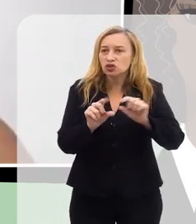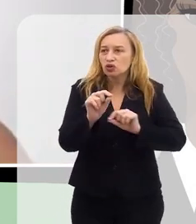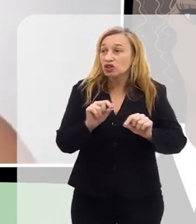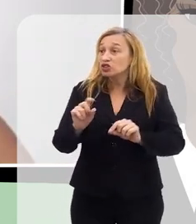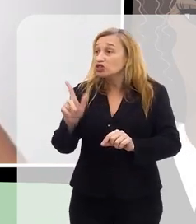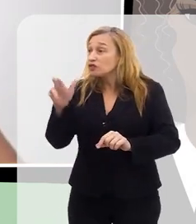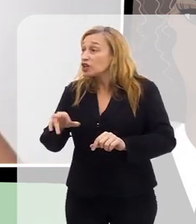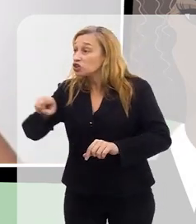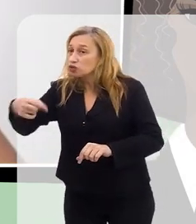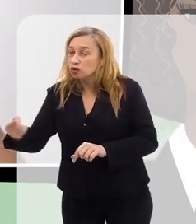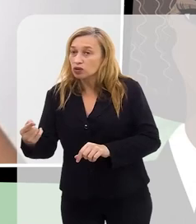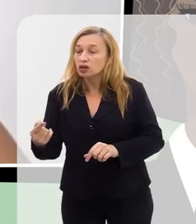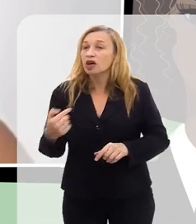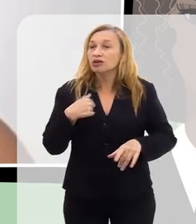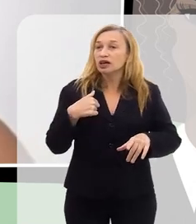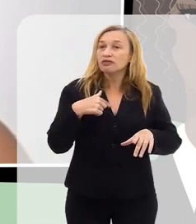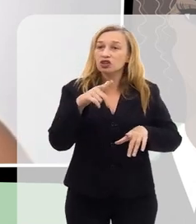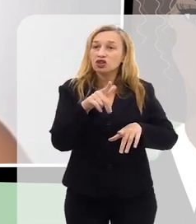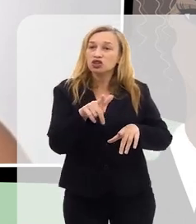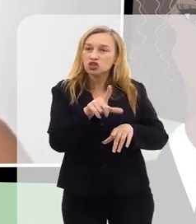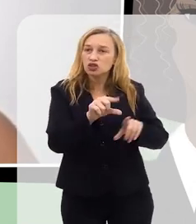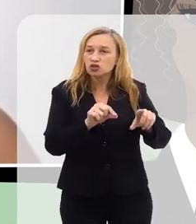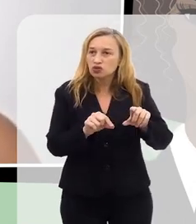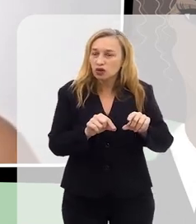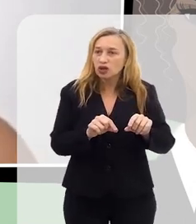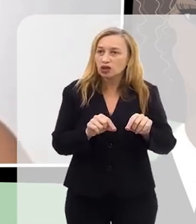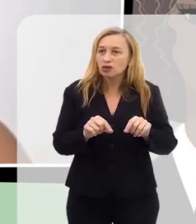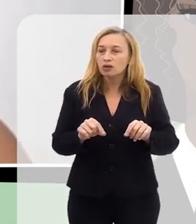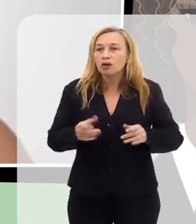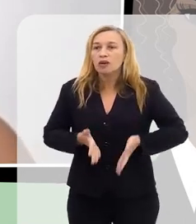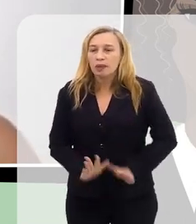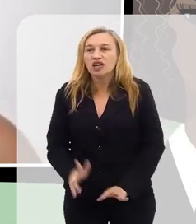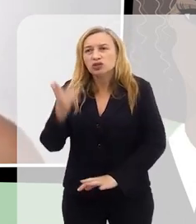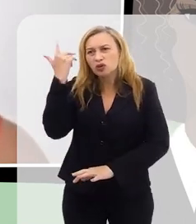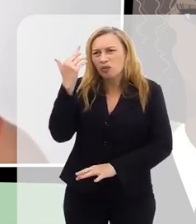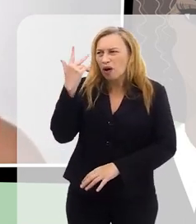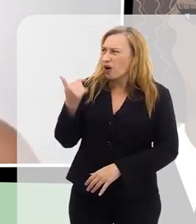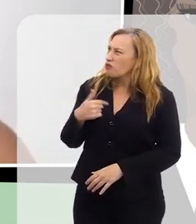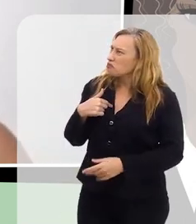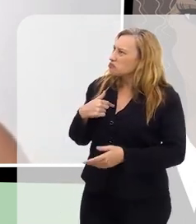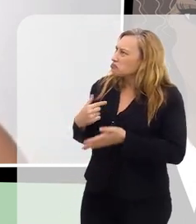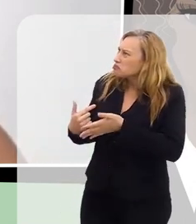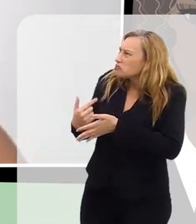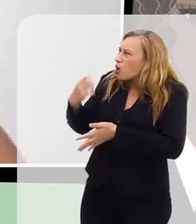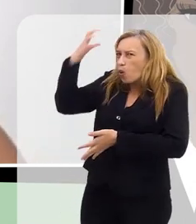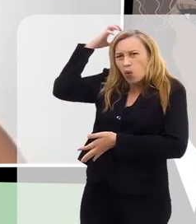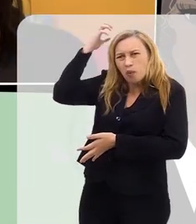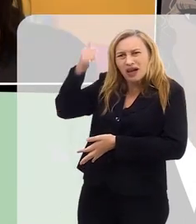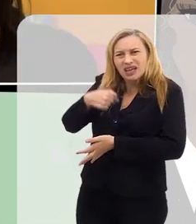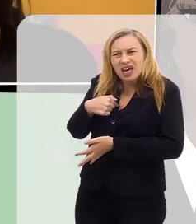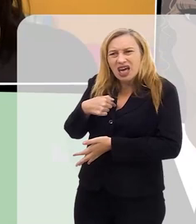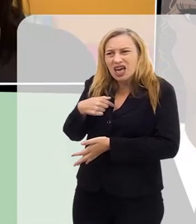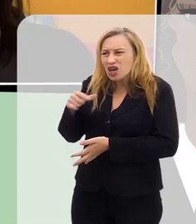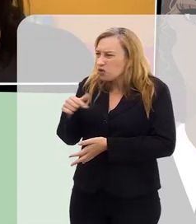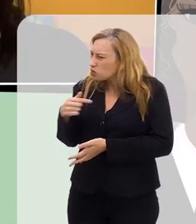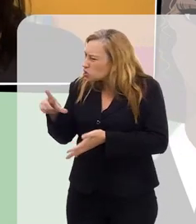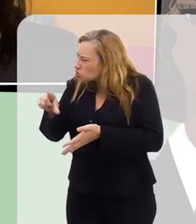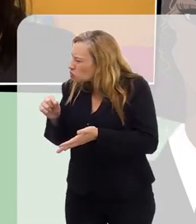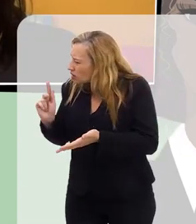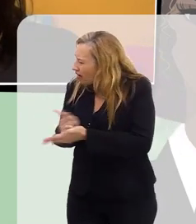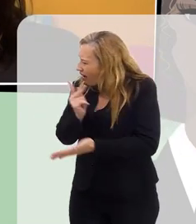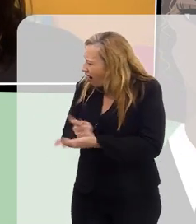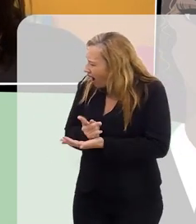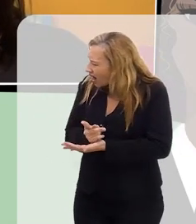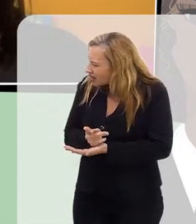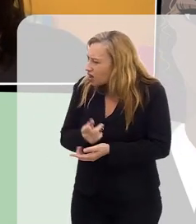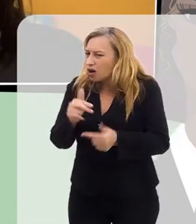grande maioria, que era o meu caso. Eu estava escolhendo um parto normal, então eu me culpava muito. Será que eu fiz alguma coisa errada? Será que o fato de eu ter escolhido